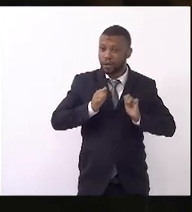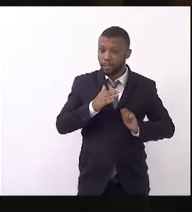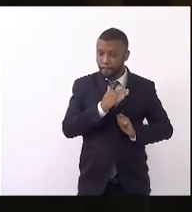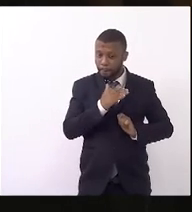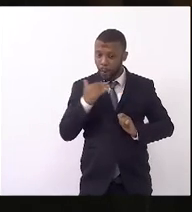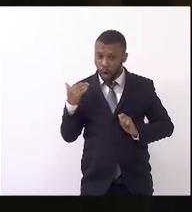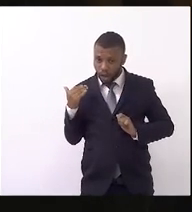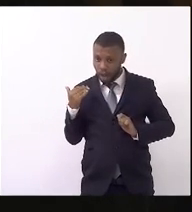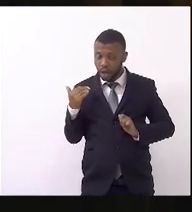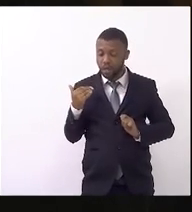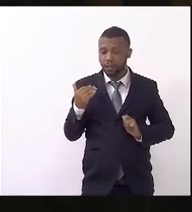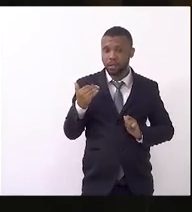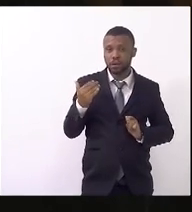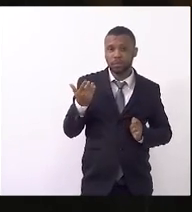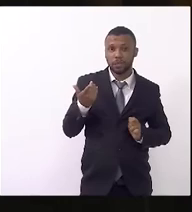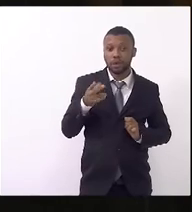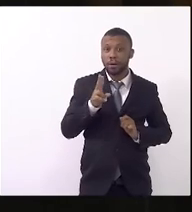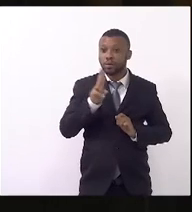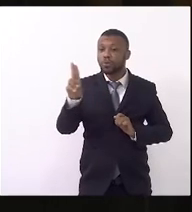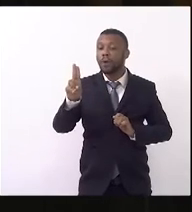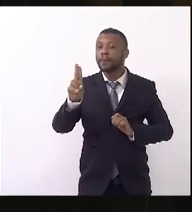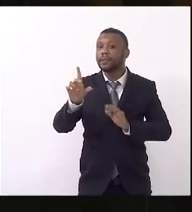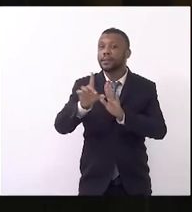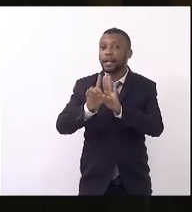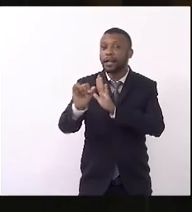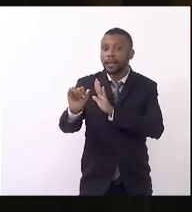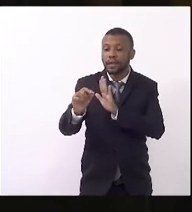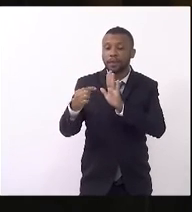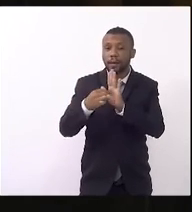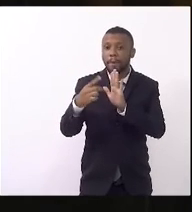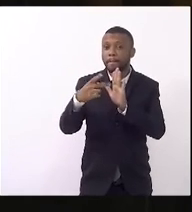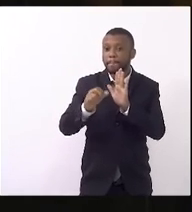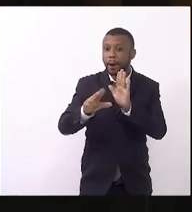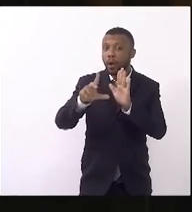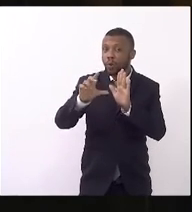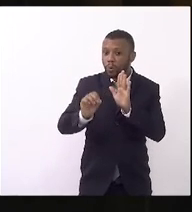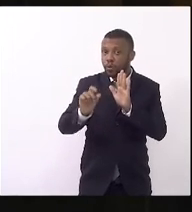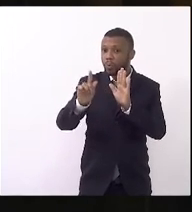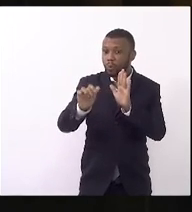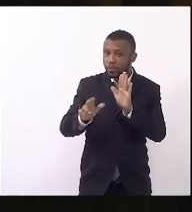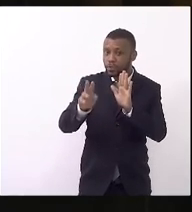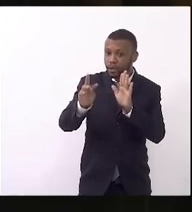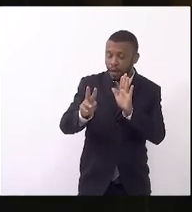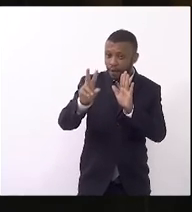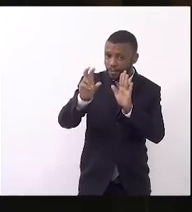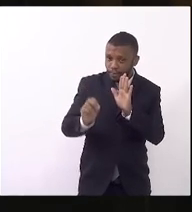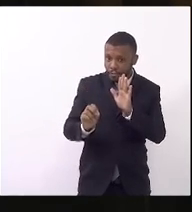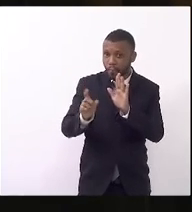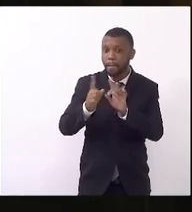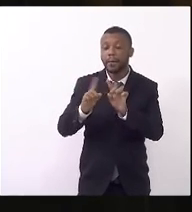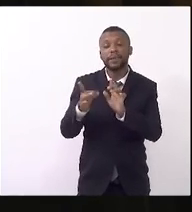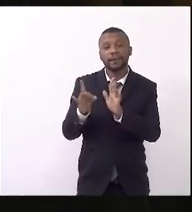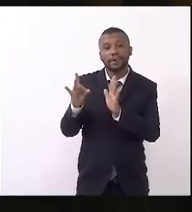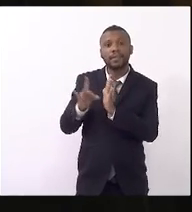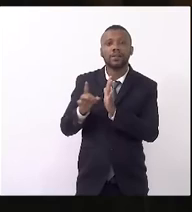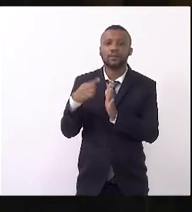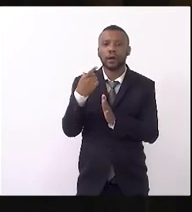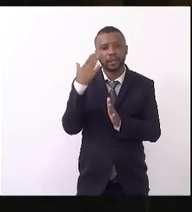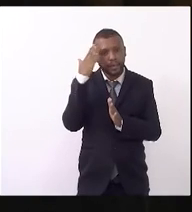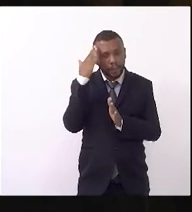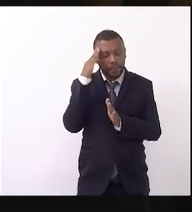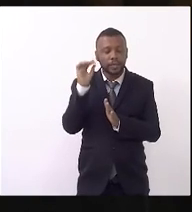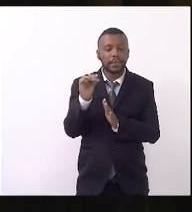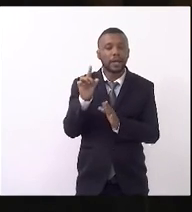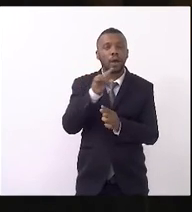país, colocaram o nome da lei de lei Paulo Gustavo, mas quando que, na verdade, a gente sabe que